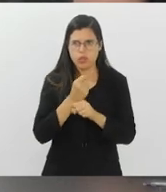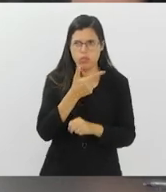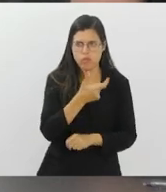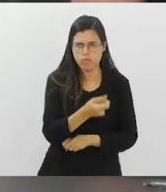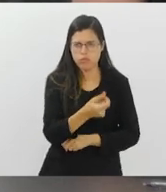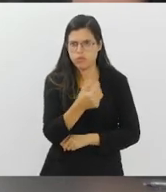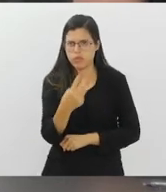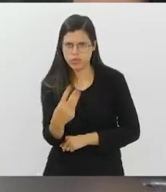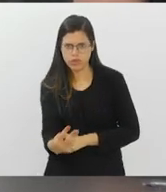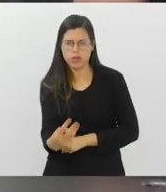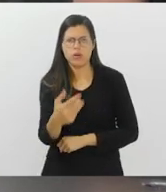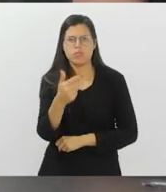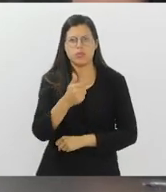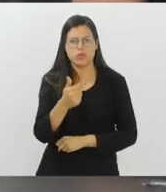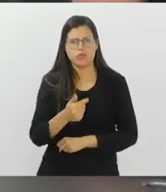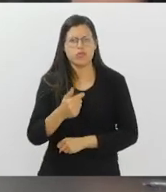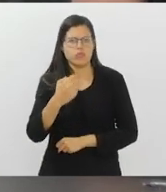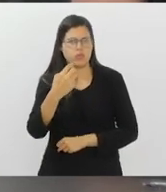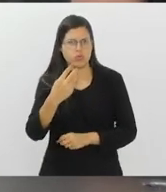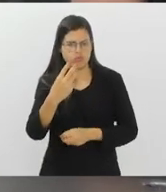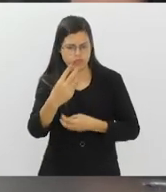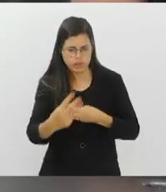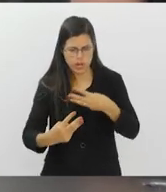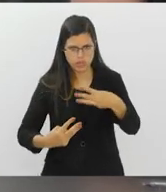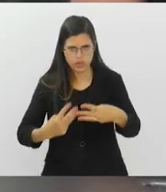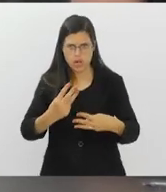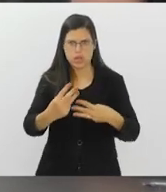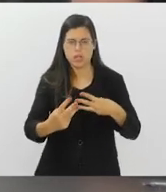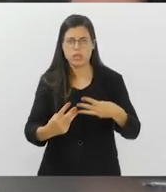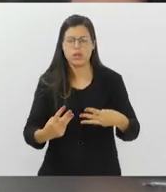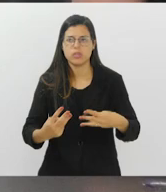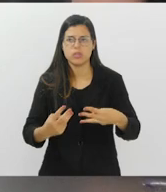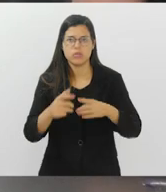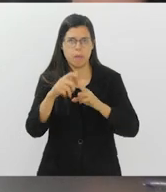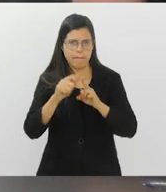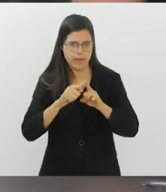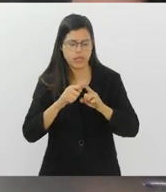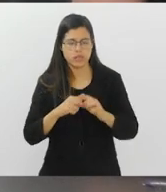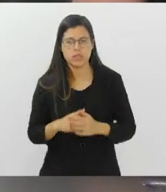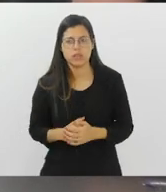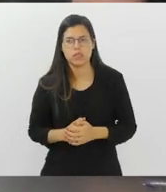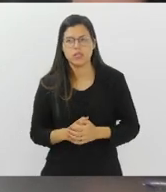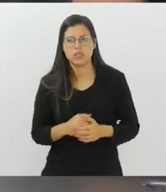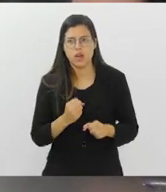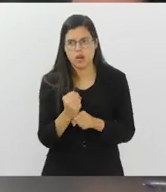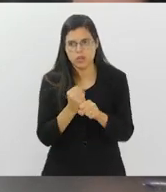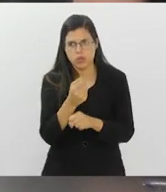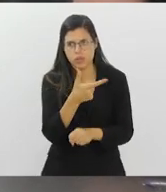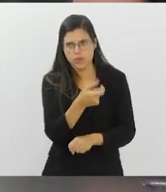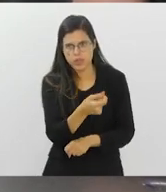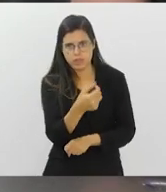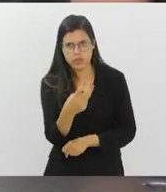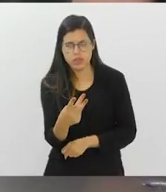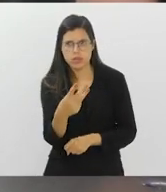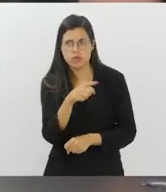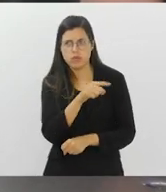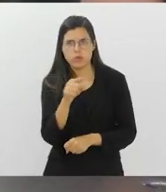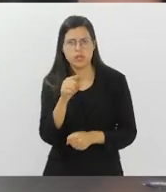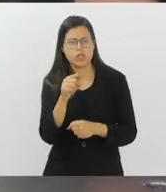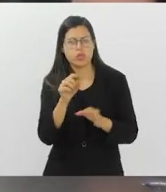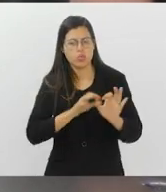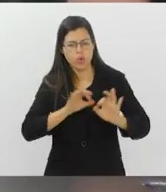segundo trimestre, o terceiro e o quarto de 2023, vocês dividiram em